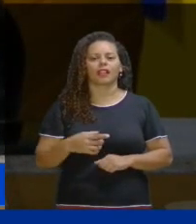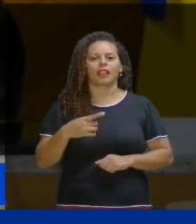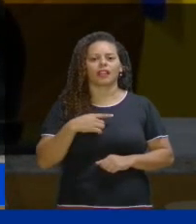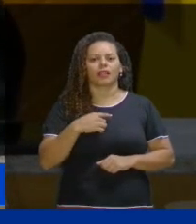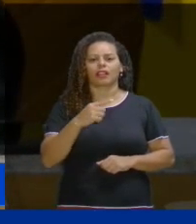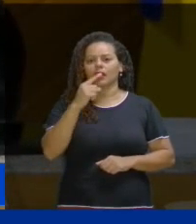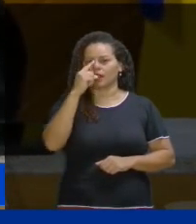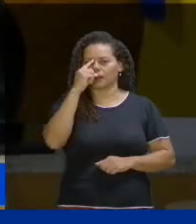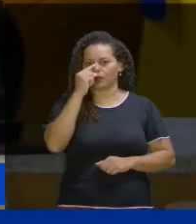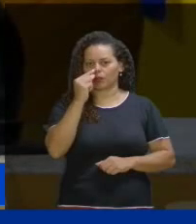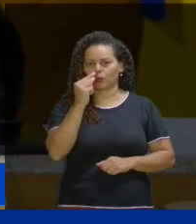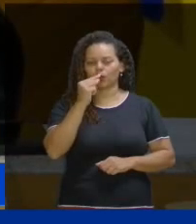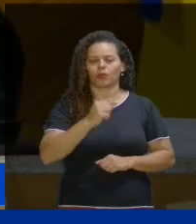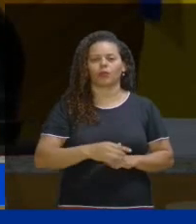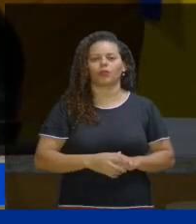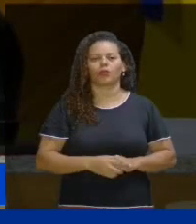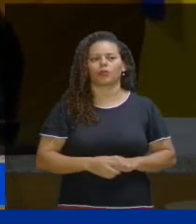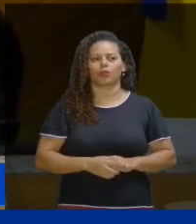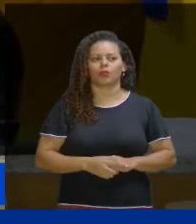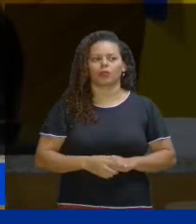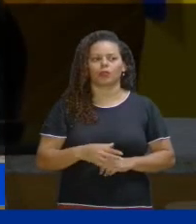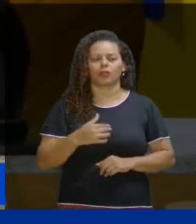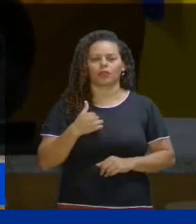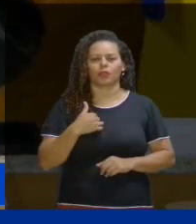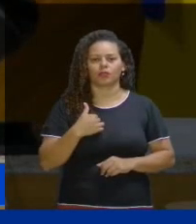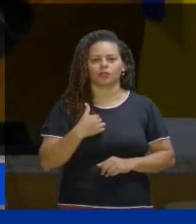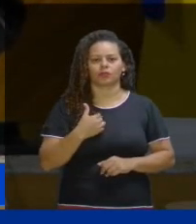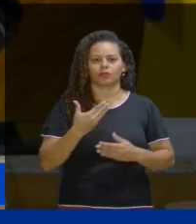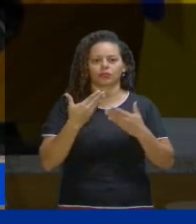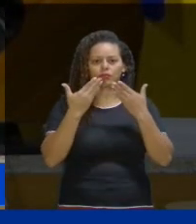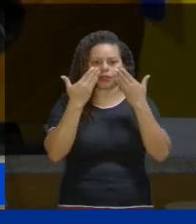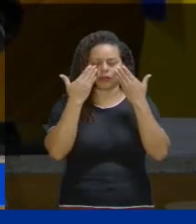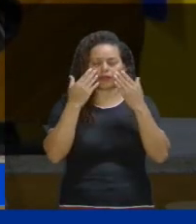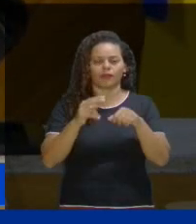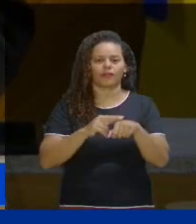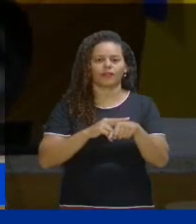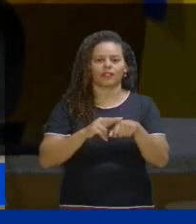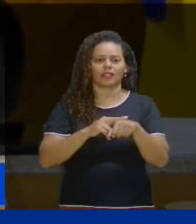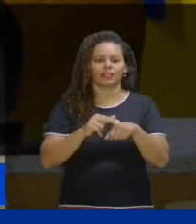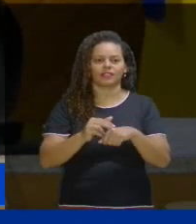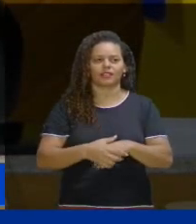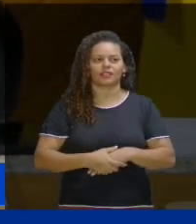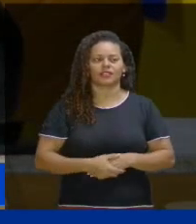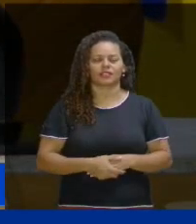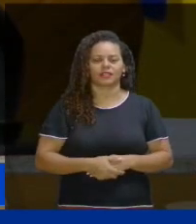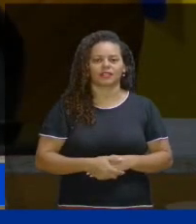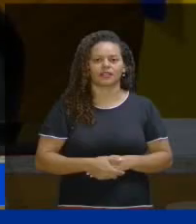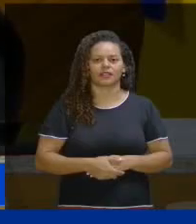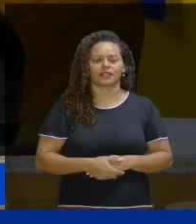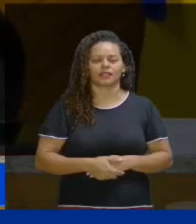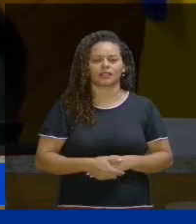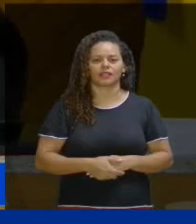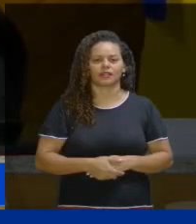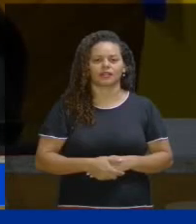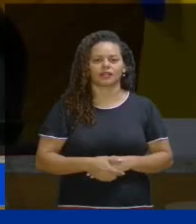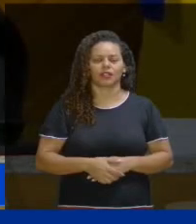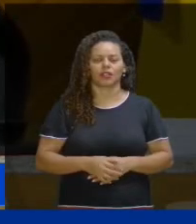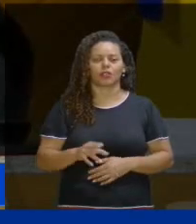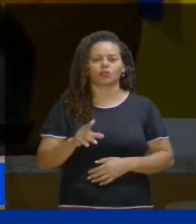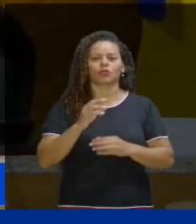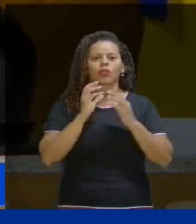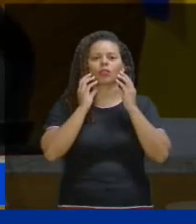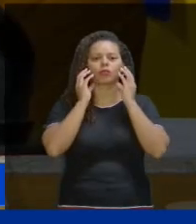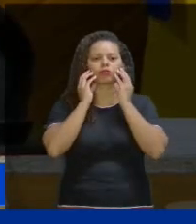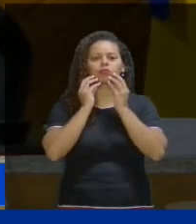nariz adunco, bastante avantajado, olhos verdes, uso um cavanhaque